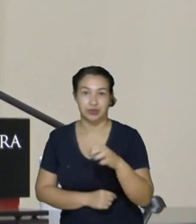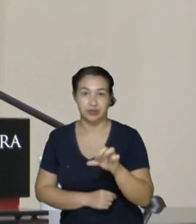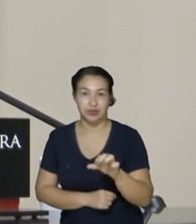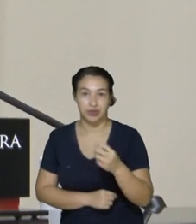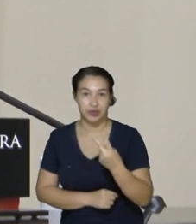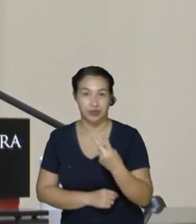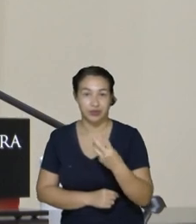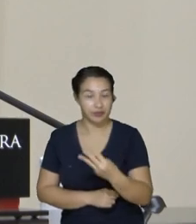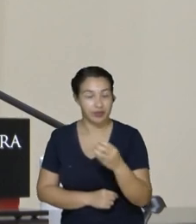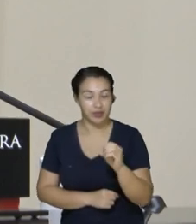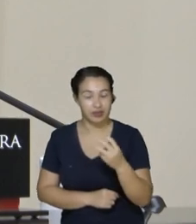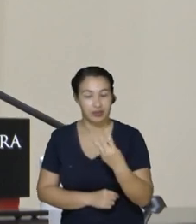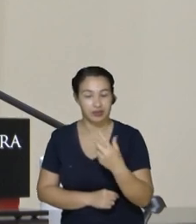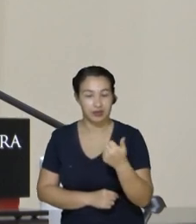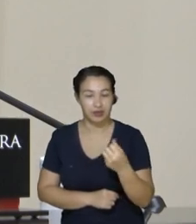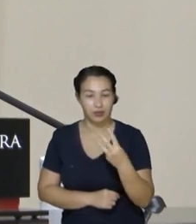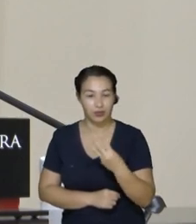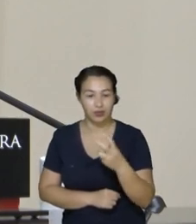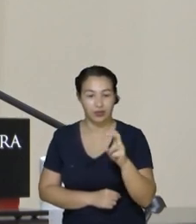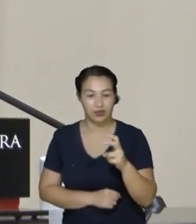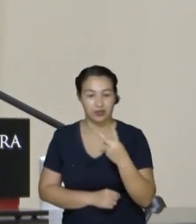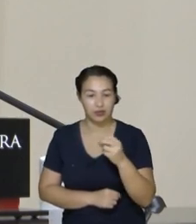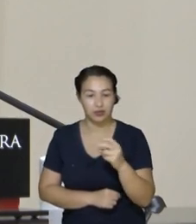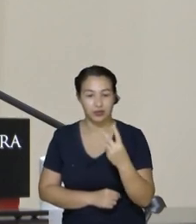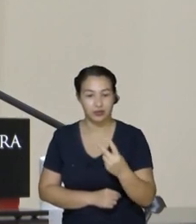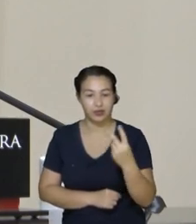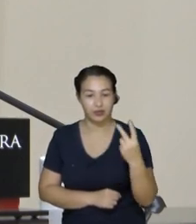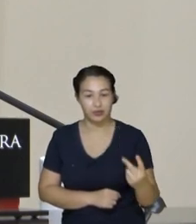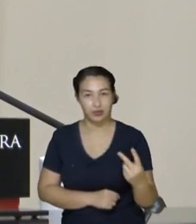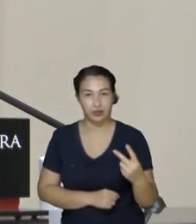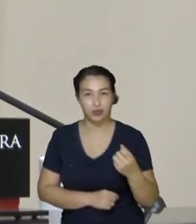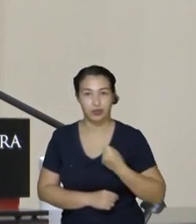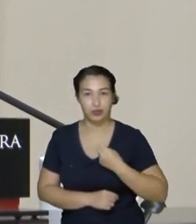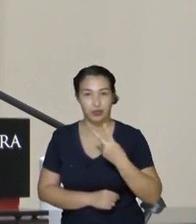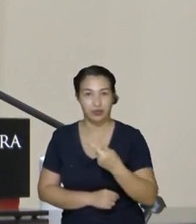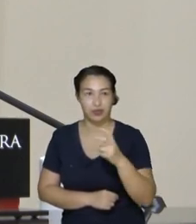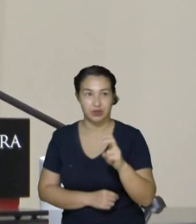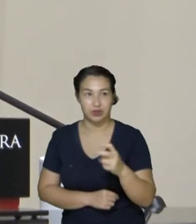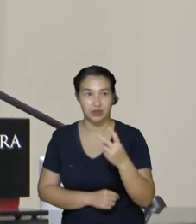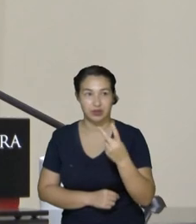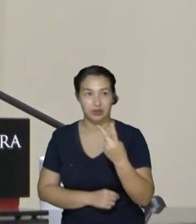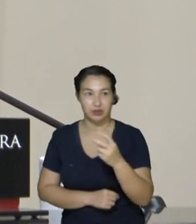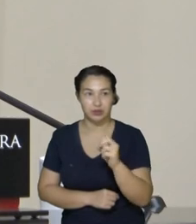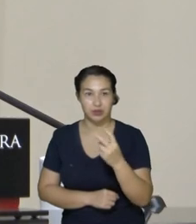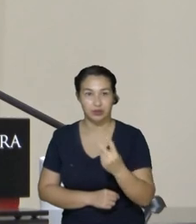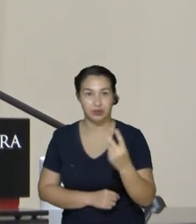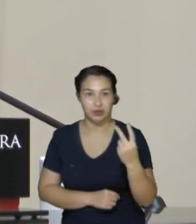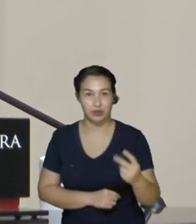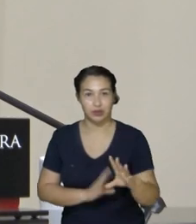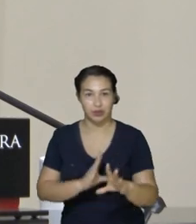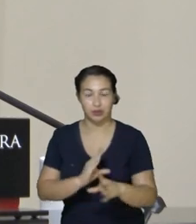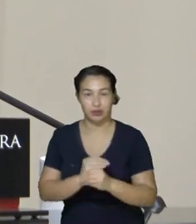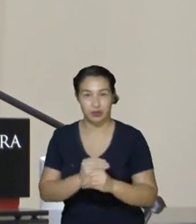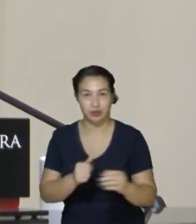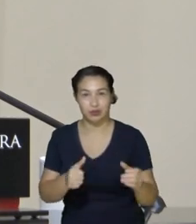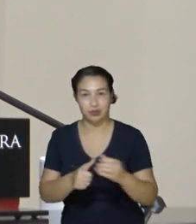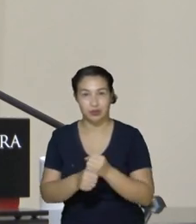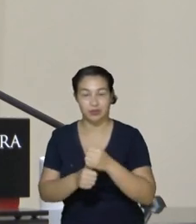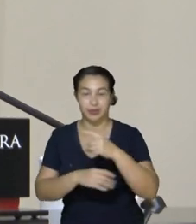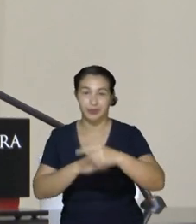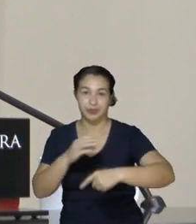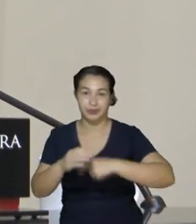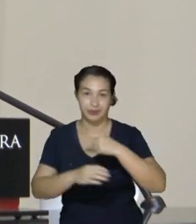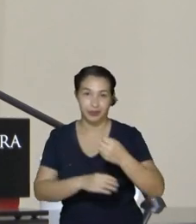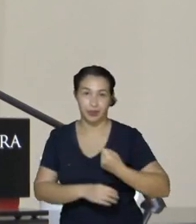13, 19, 30, 31, 35/2022, número 25/2022, com emenda substitutiva global